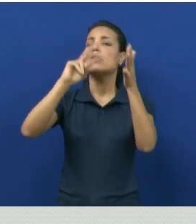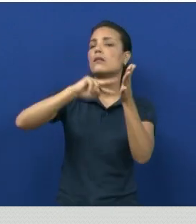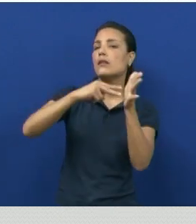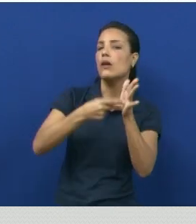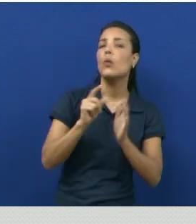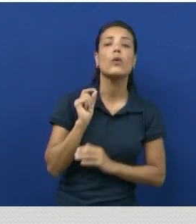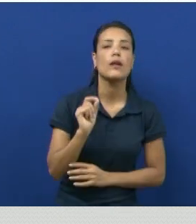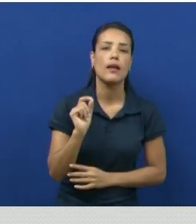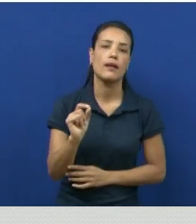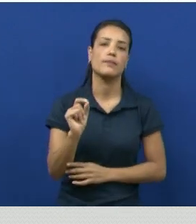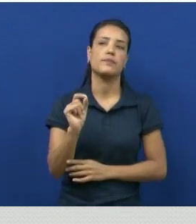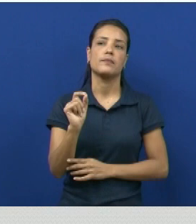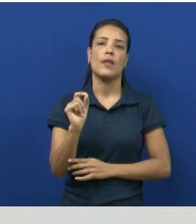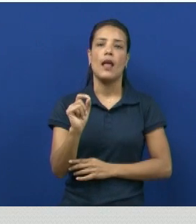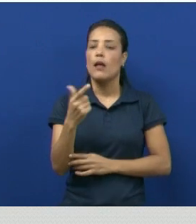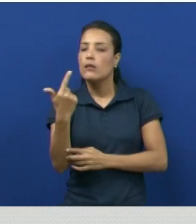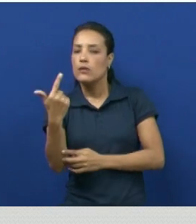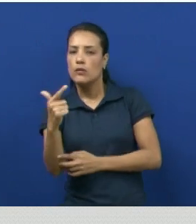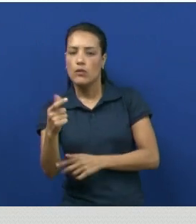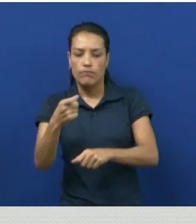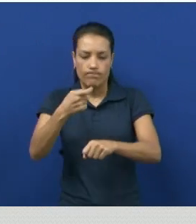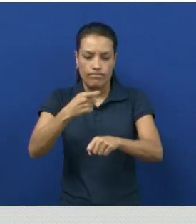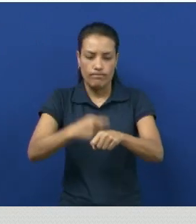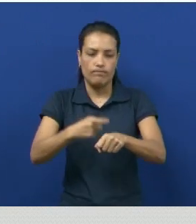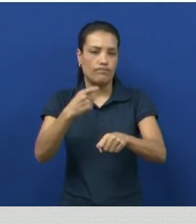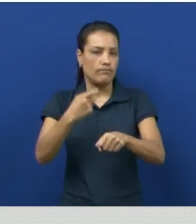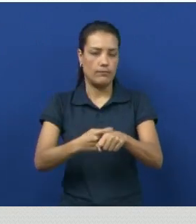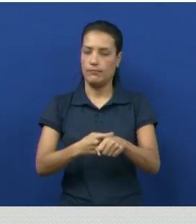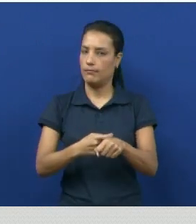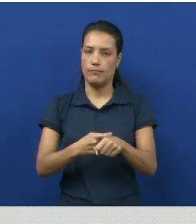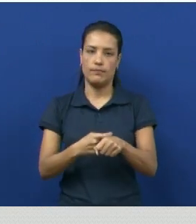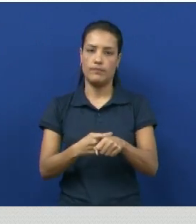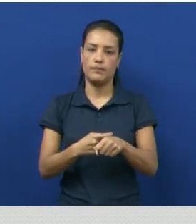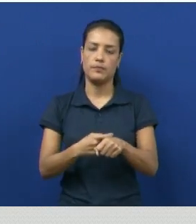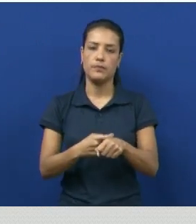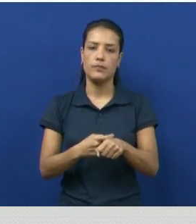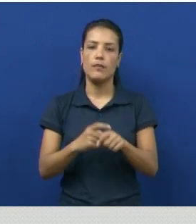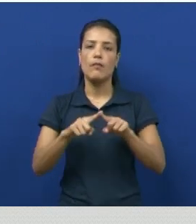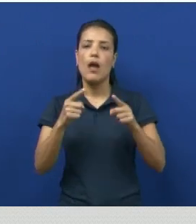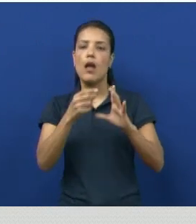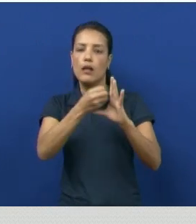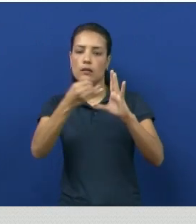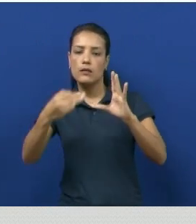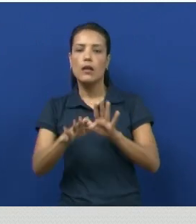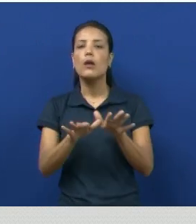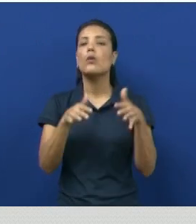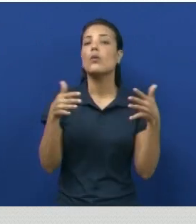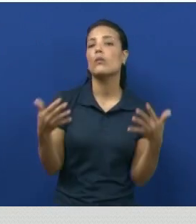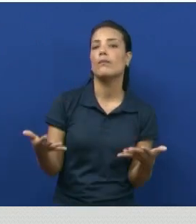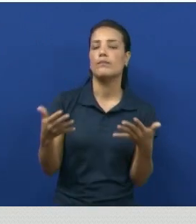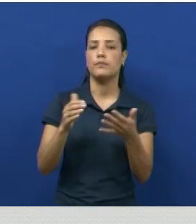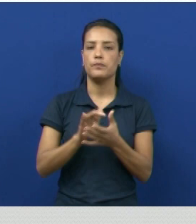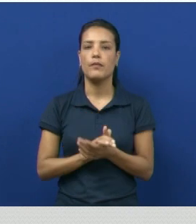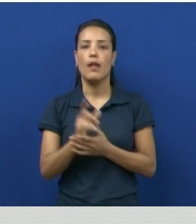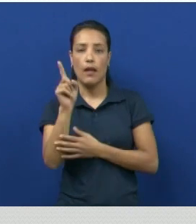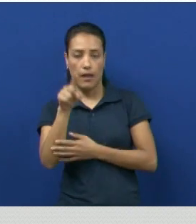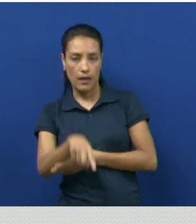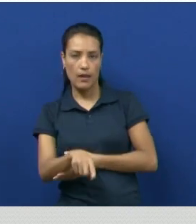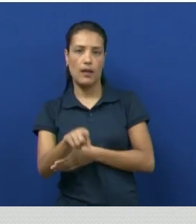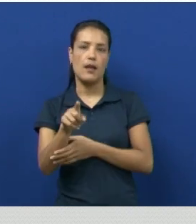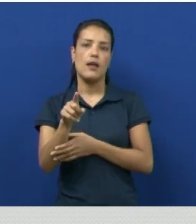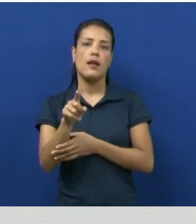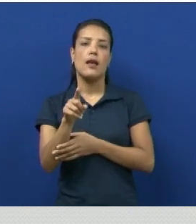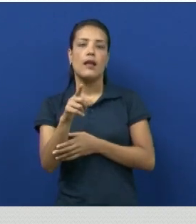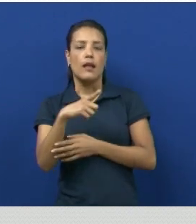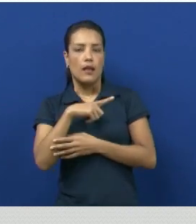como eu já falei para vocês, que ele não tem uma superfície sólida. Quais são as características de Júpiter? Ele é composto